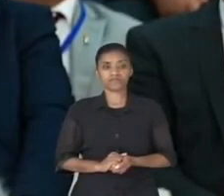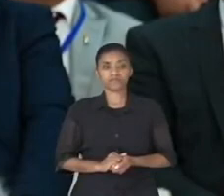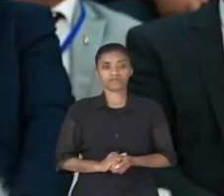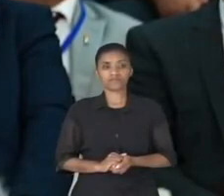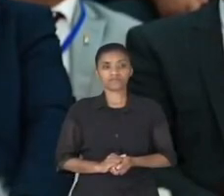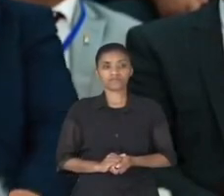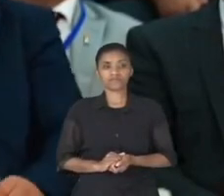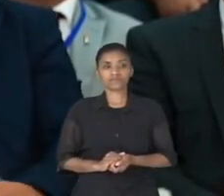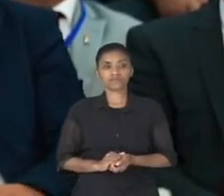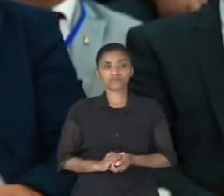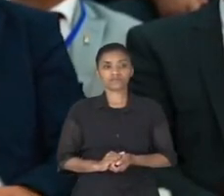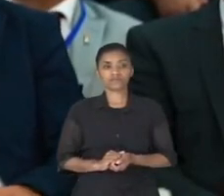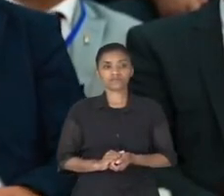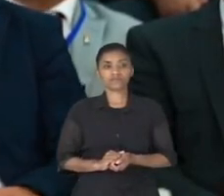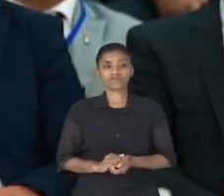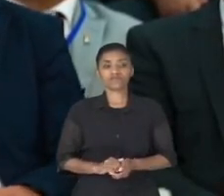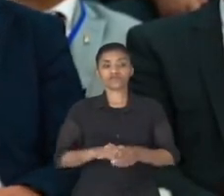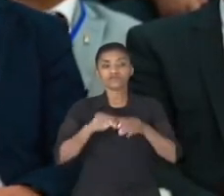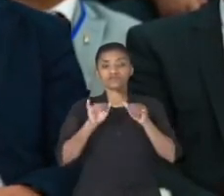está vazio,